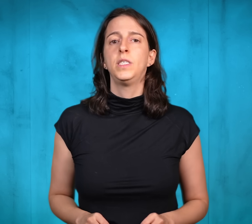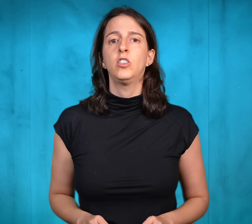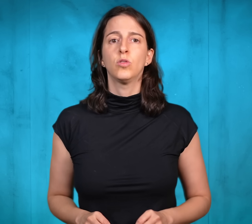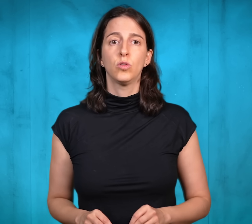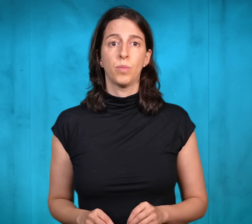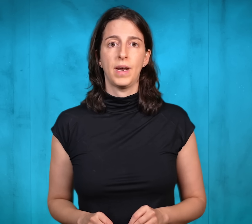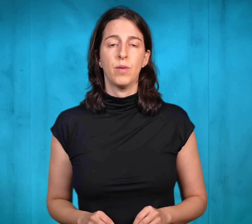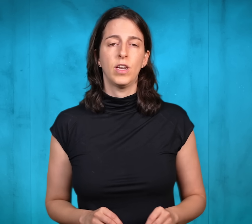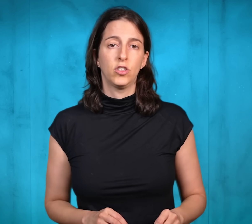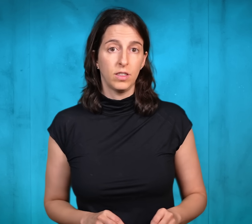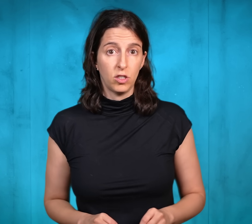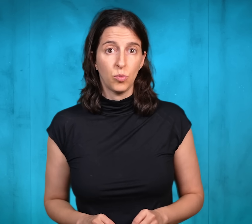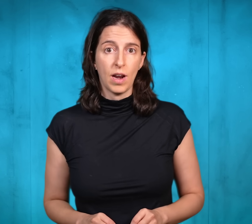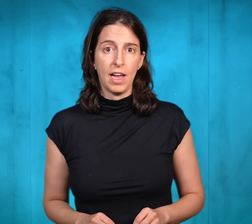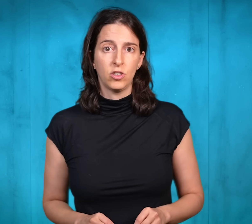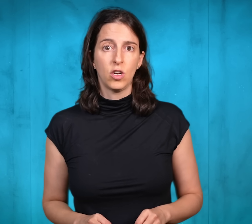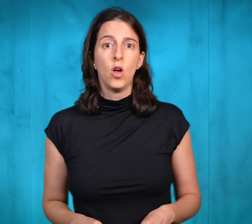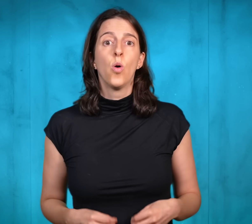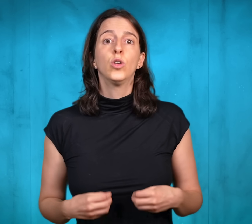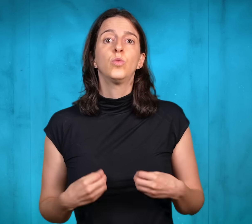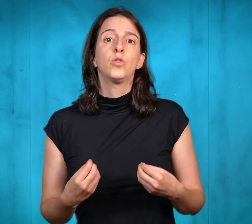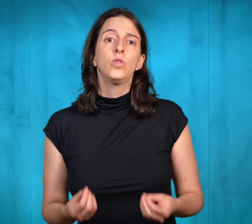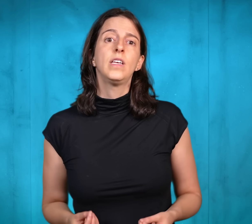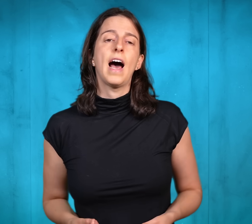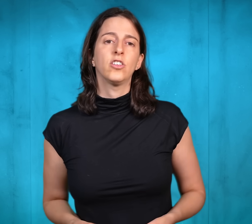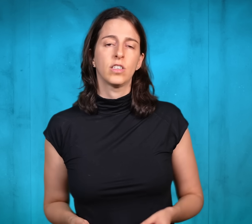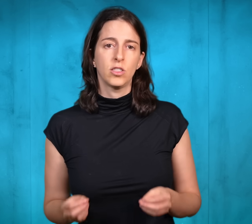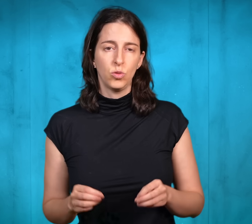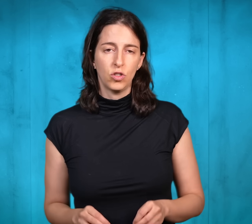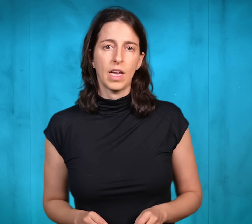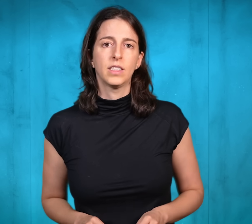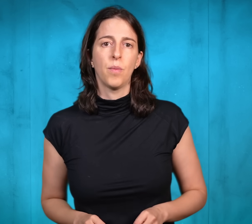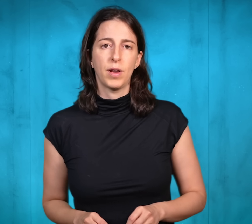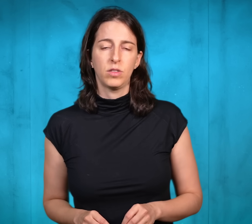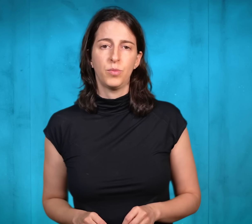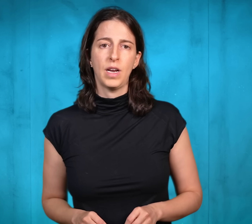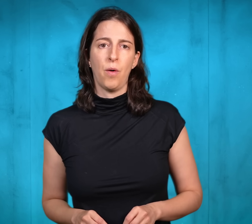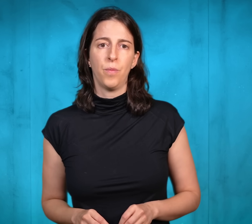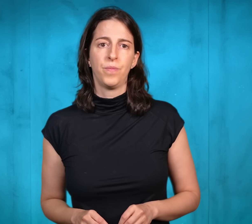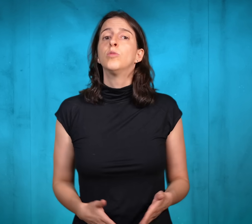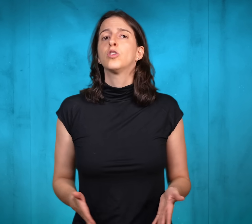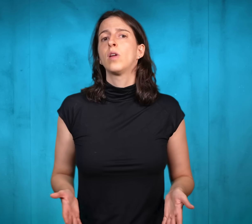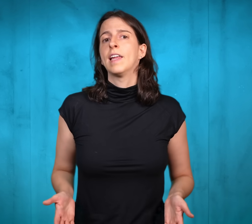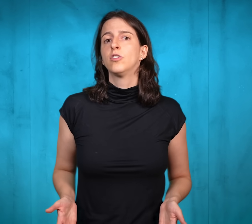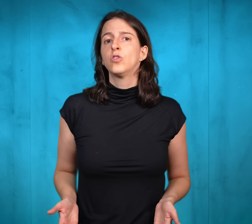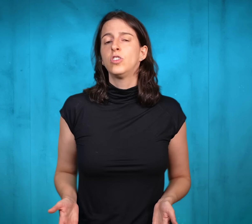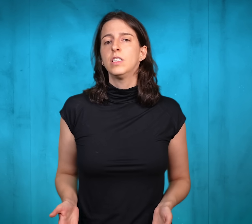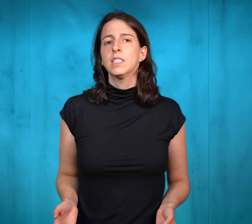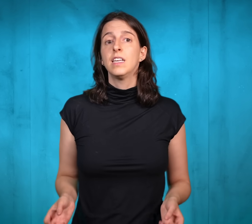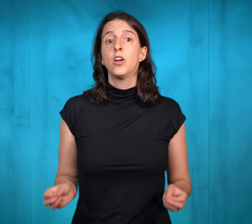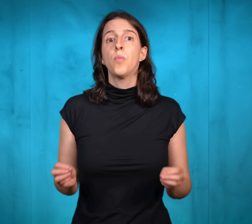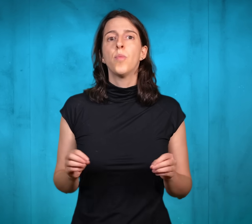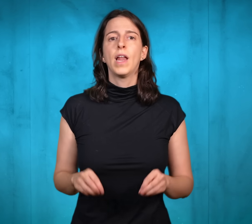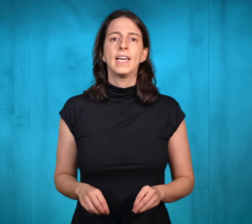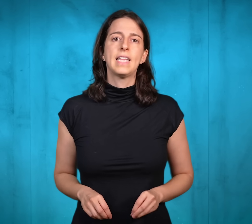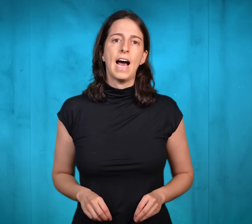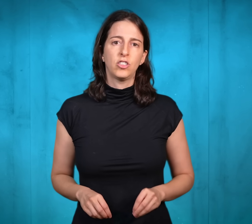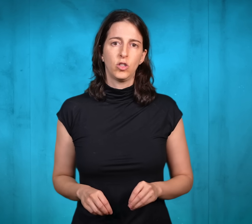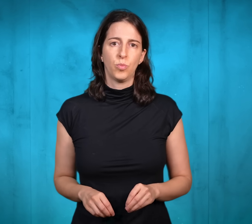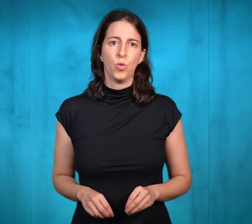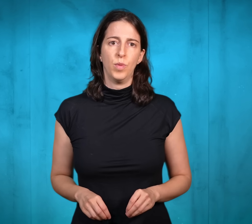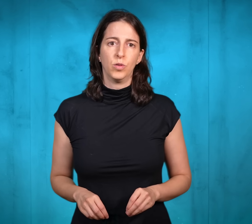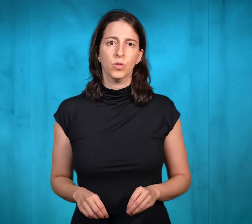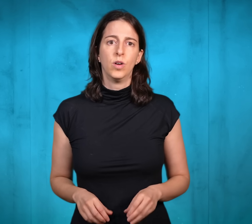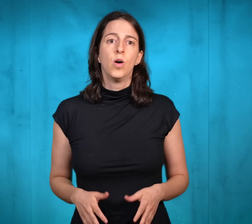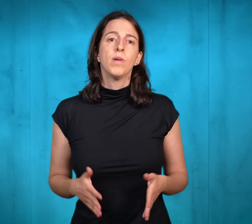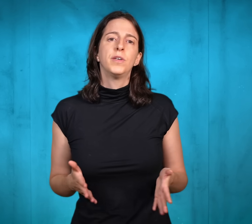aproximou do ministro do Supremo, Alexandre de Moraes, hoje um entusiasta da sua indicação para o tribunal. Como titular da Justiça, ele ganhou popularidade